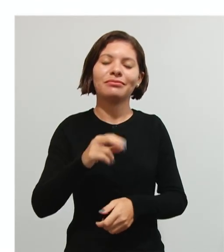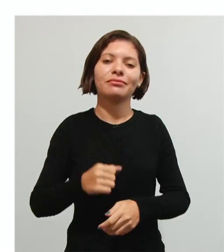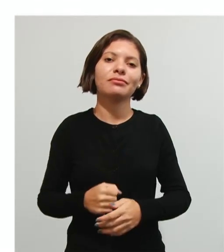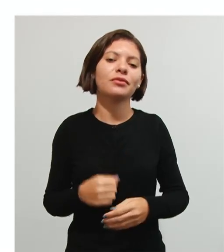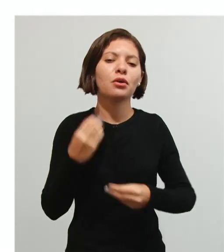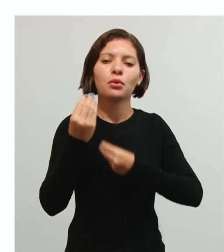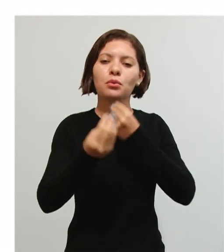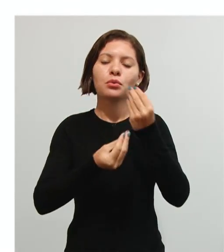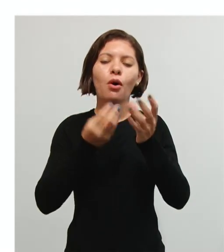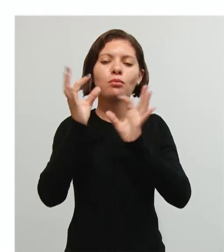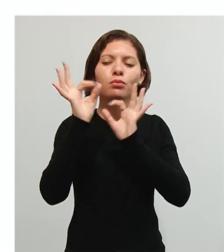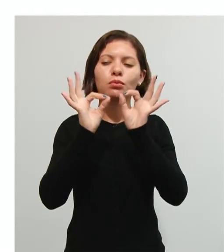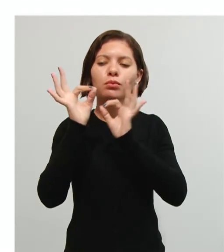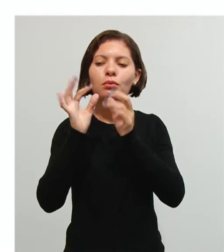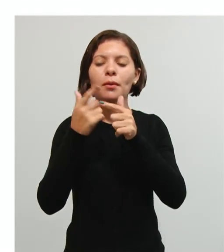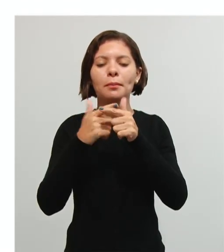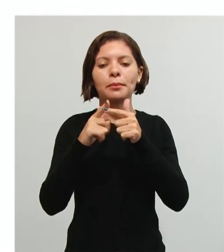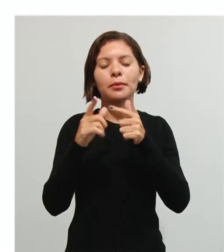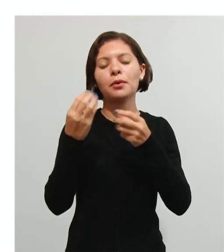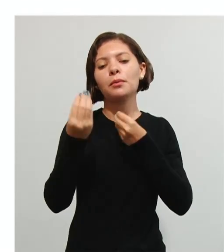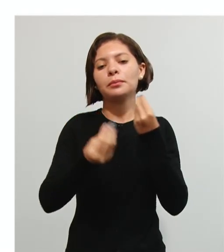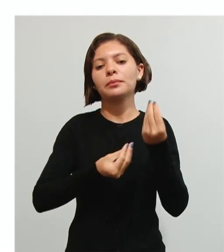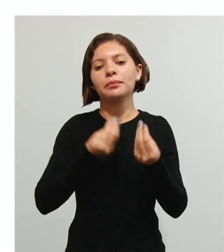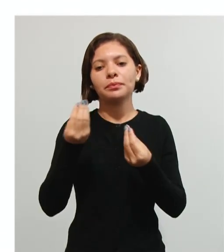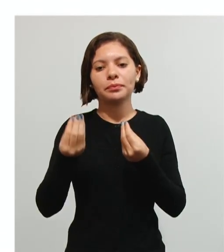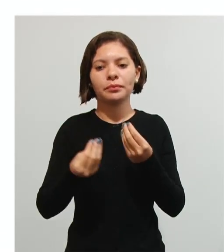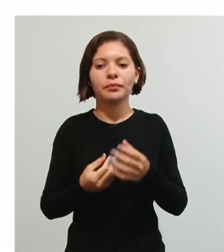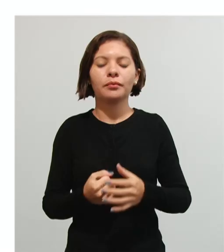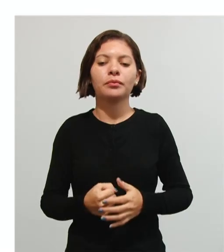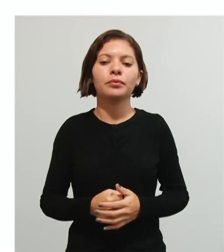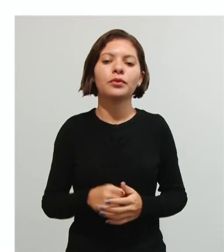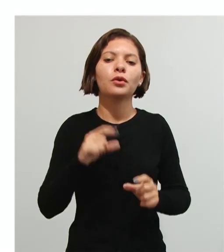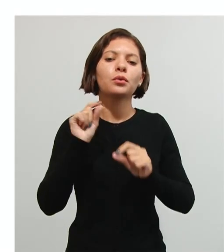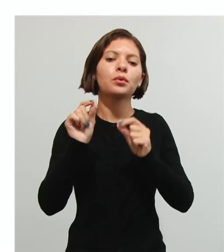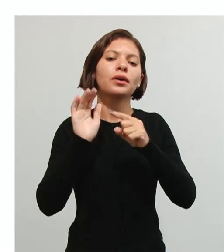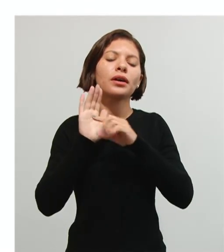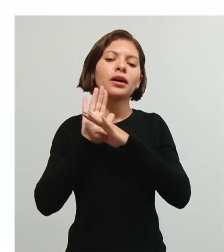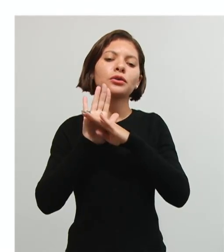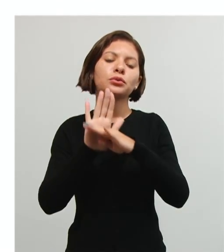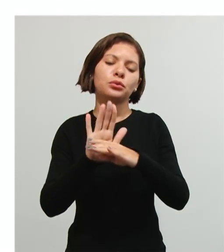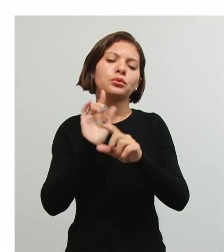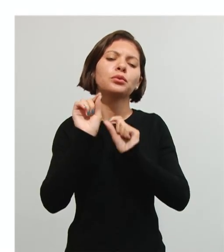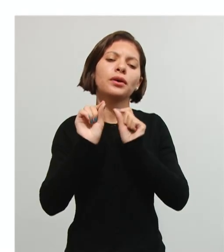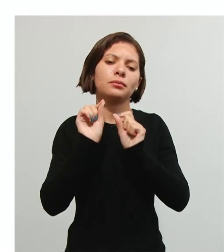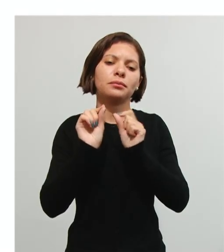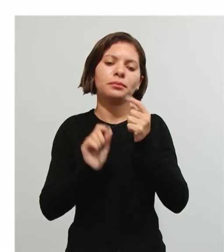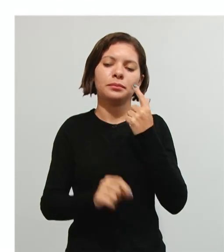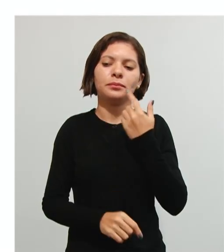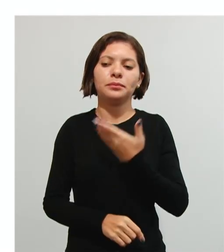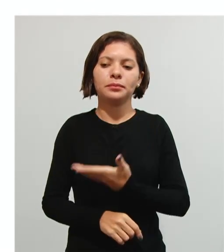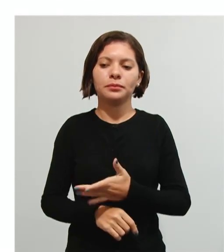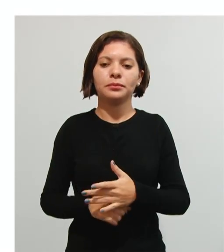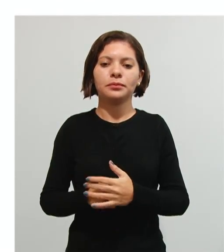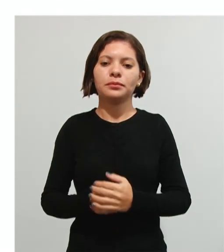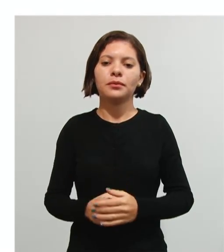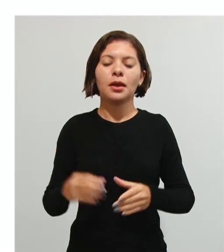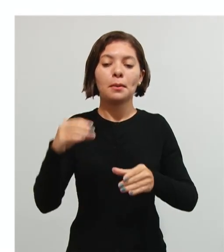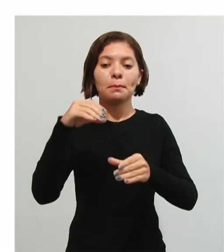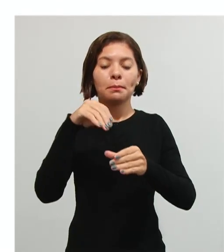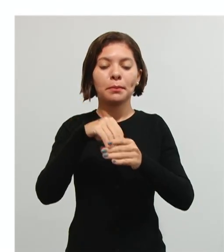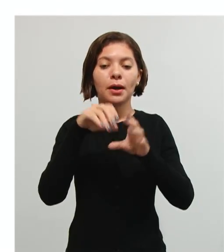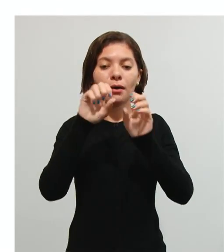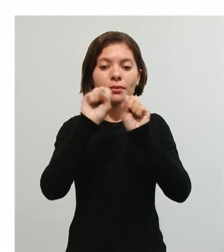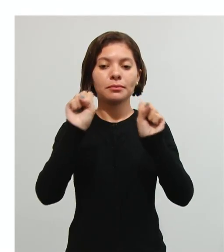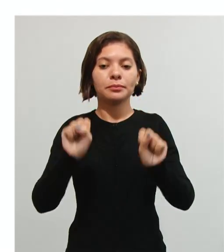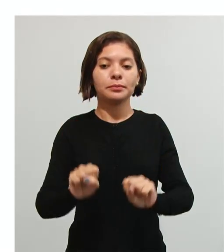Como formular um problema? Que condições facilitam a tarefa de formular um problema? Imersão sistemática